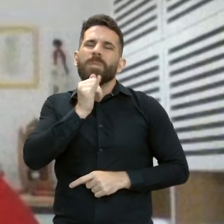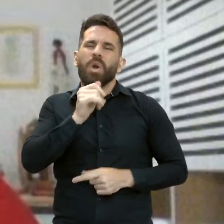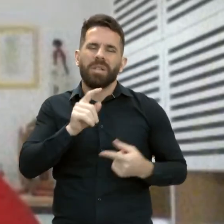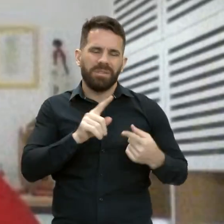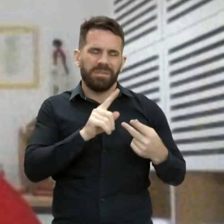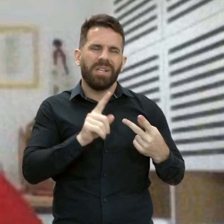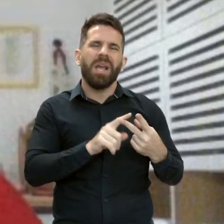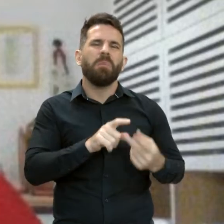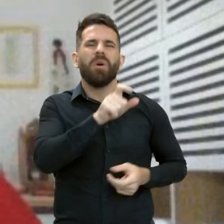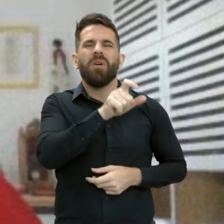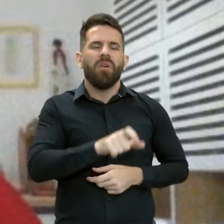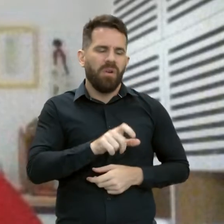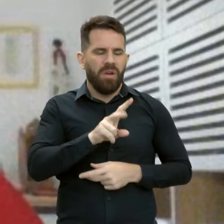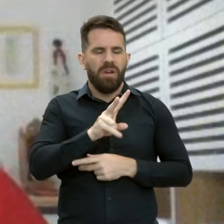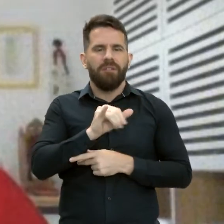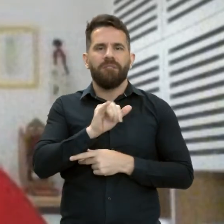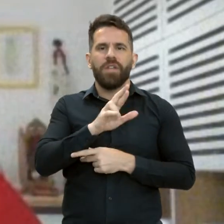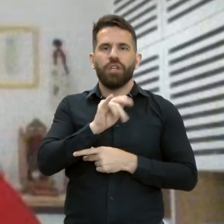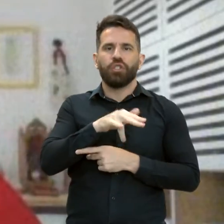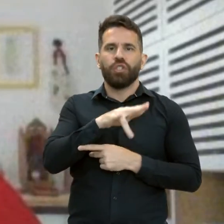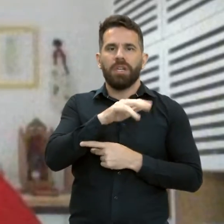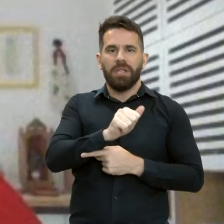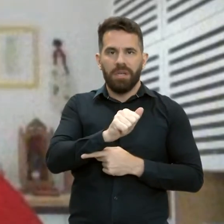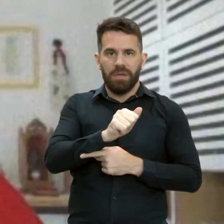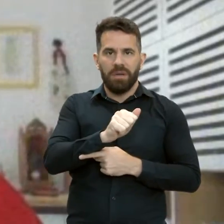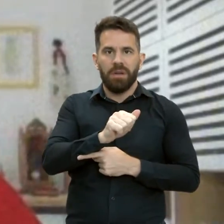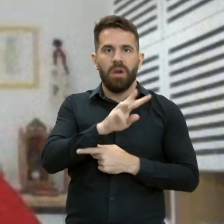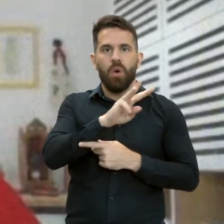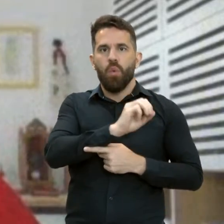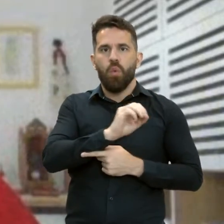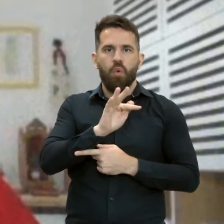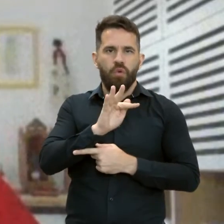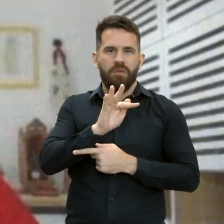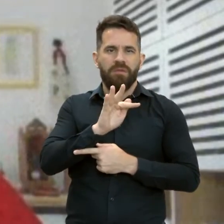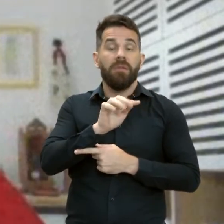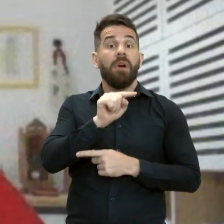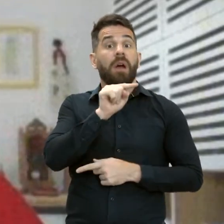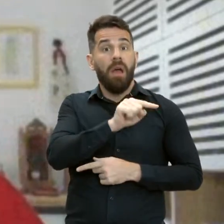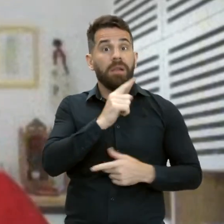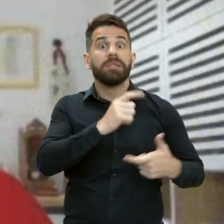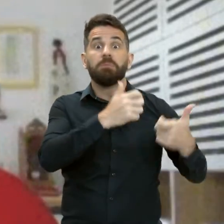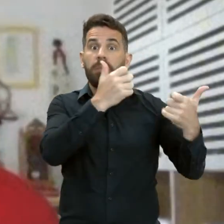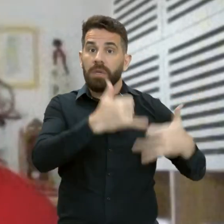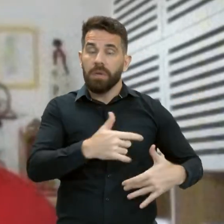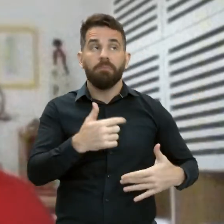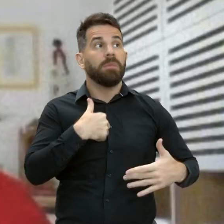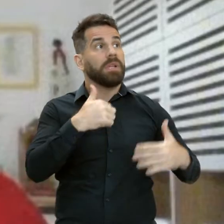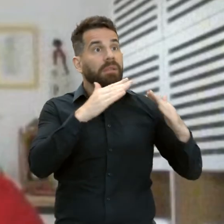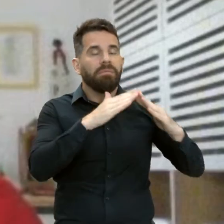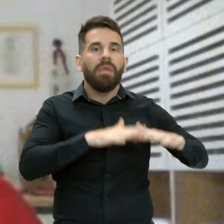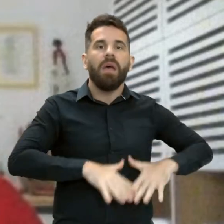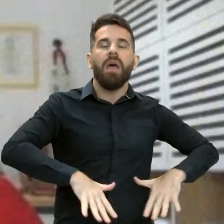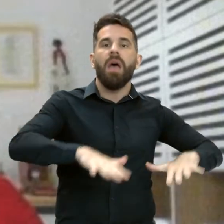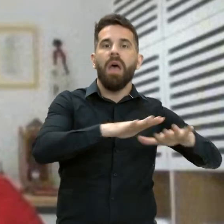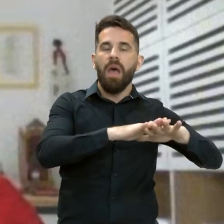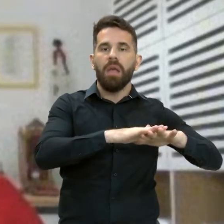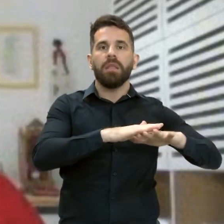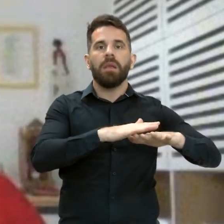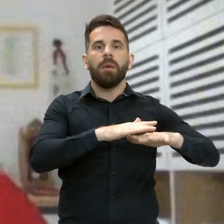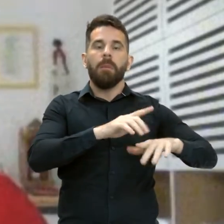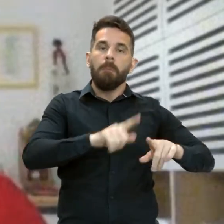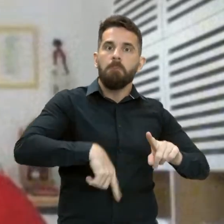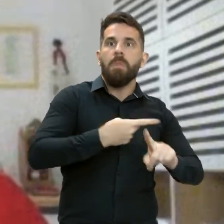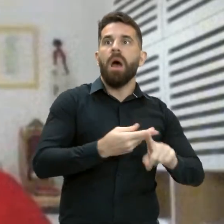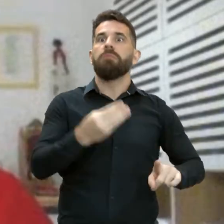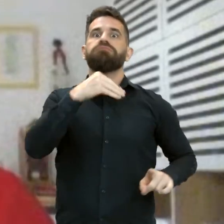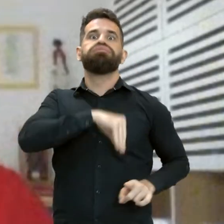de um teto todo seu, né? E de uma renda, porque não dá para você escrever sendo dona